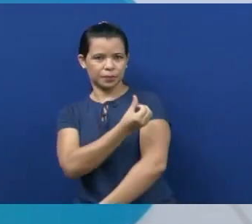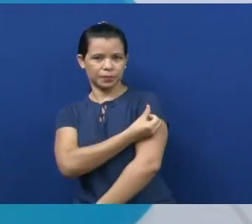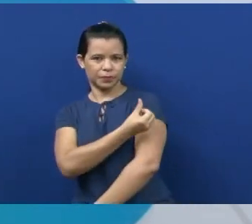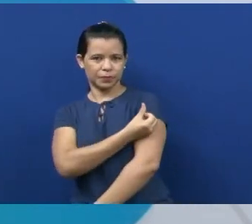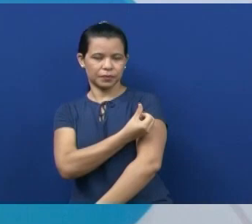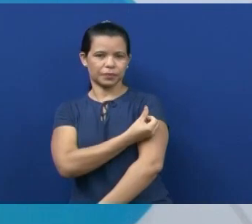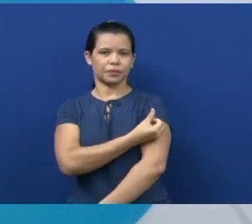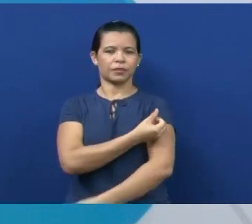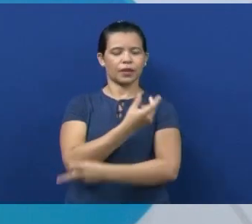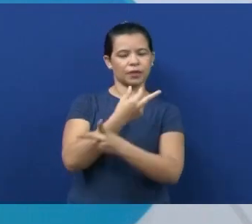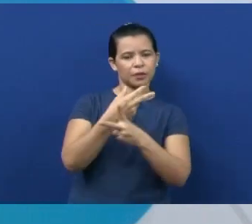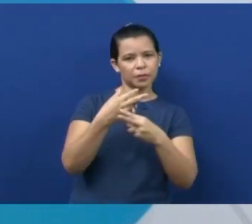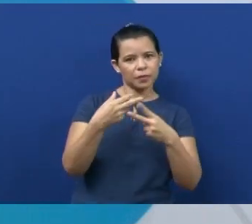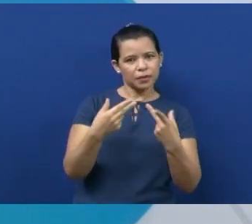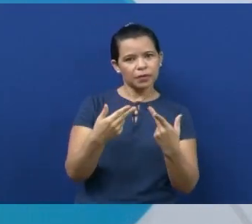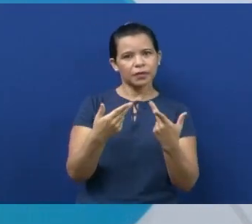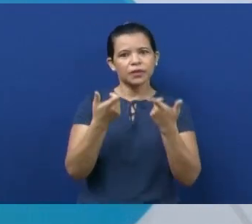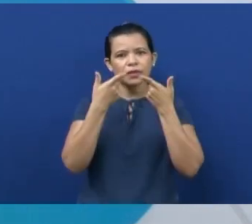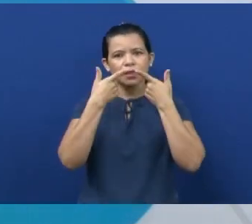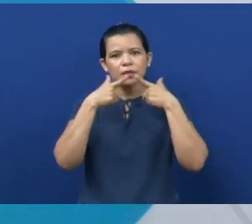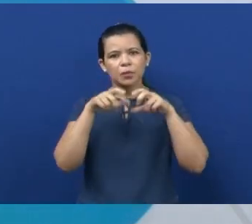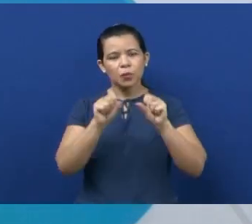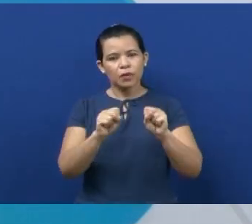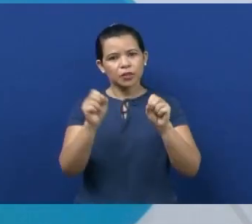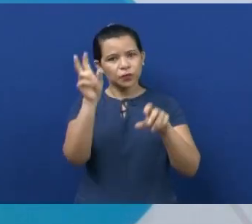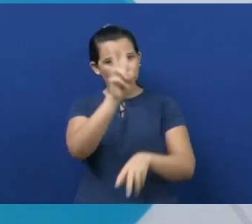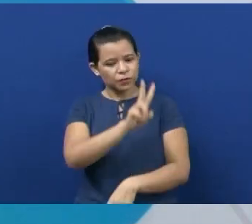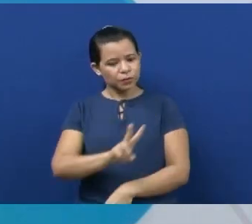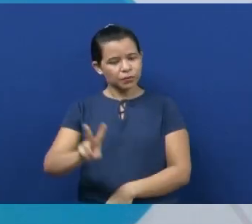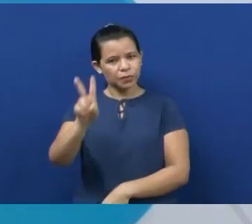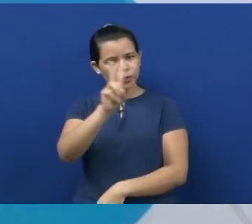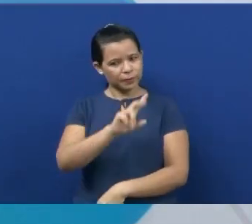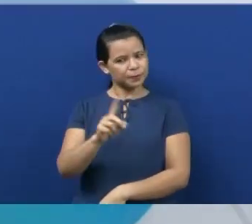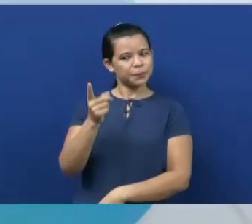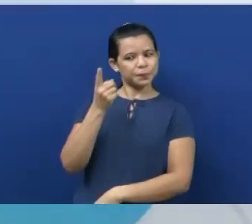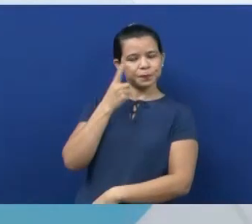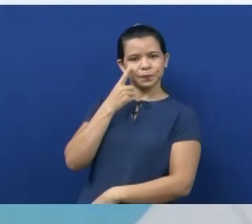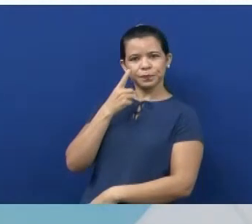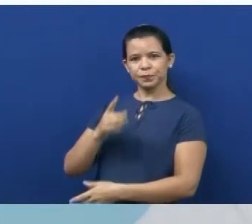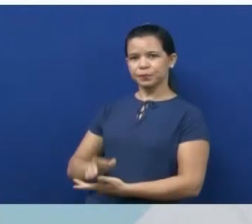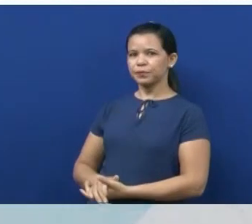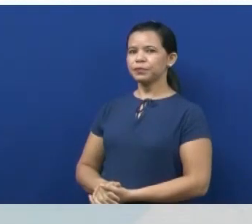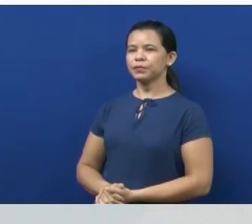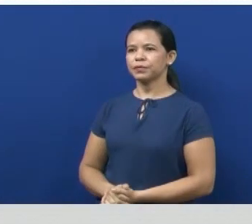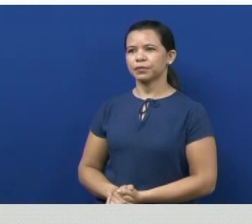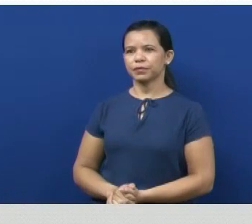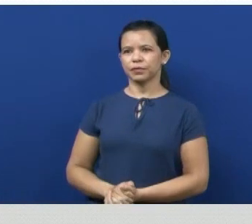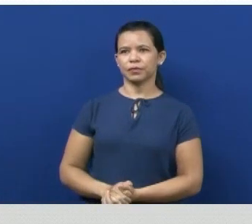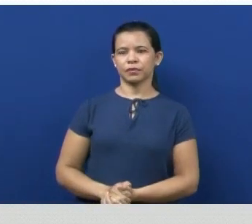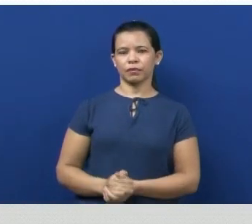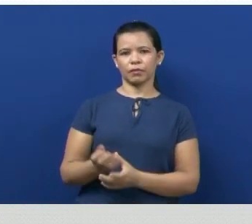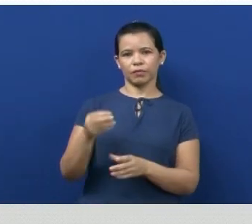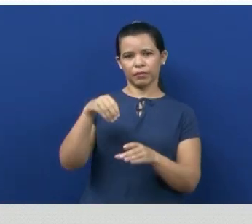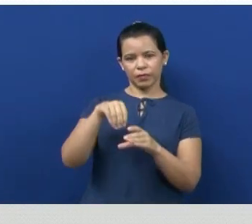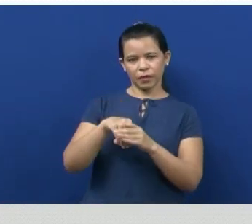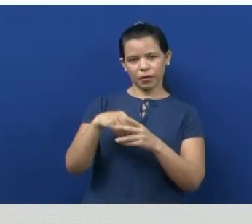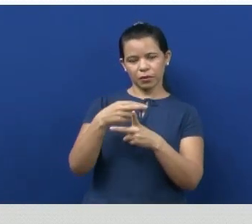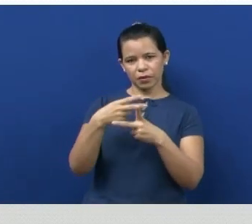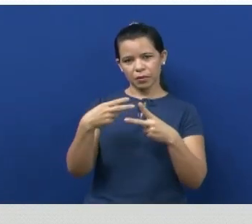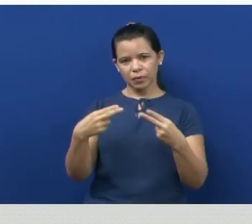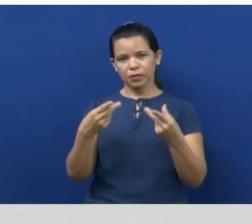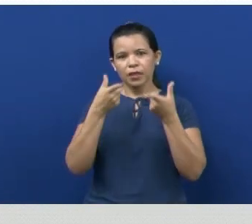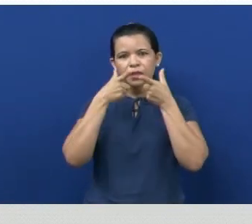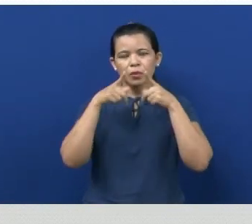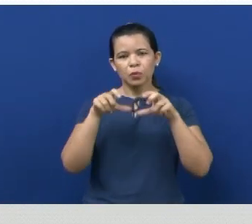linguagem visual. Você sabe quais são? Acompanhe comigo na tela. Dentro dos elementos da linguagem visual, nós